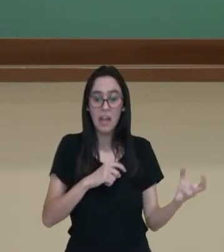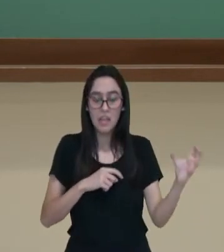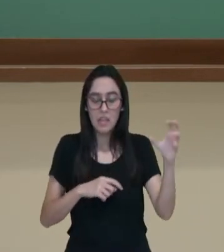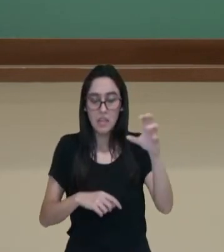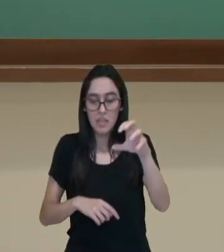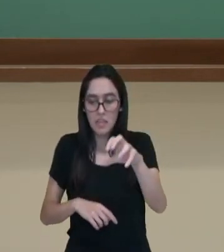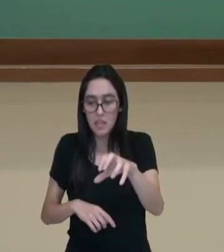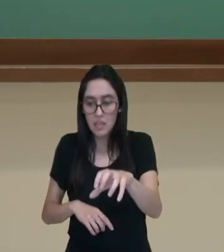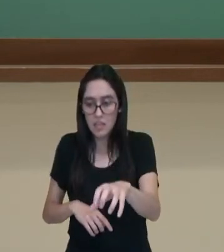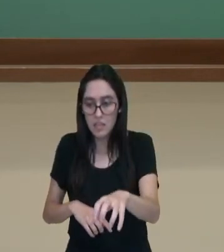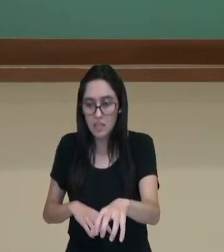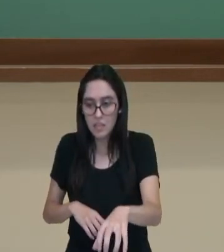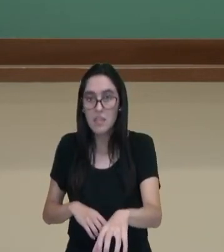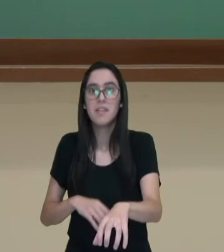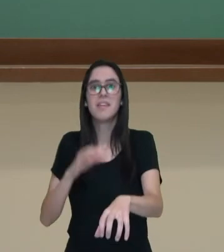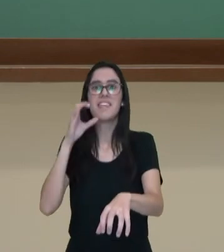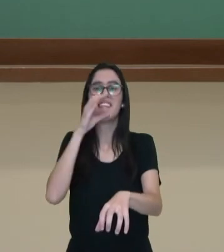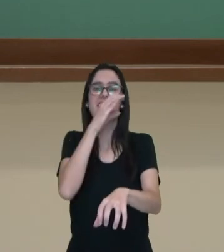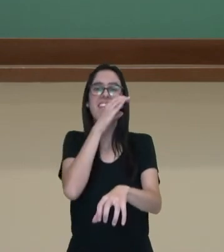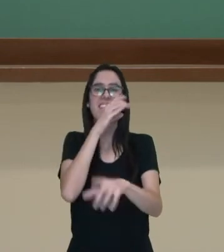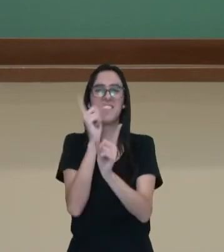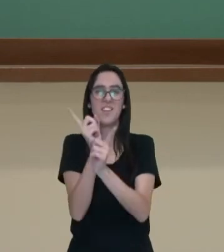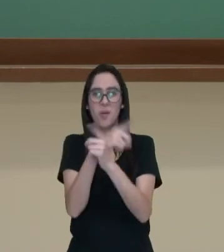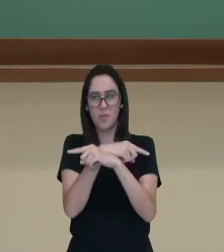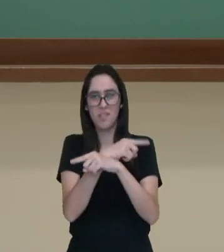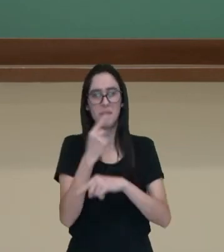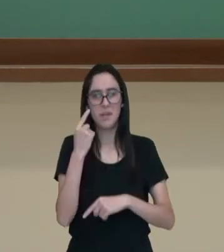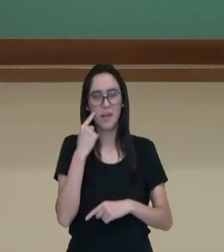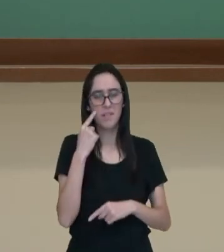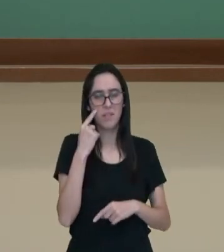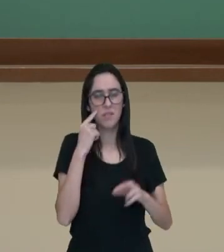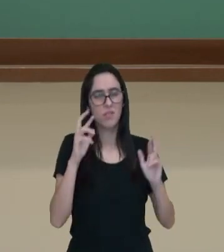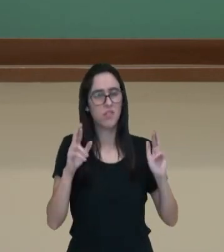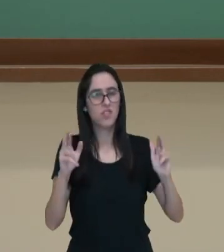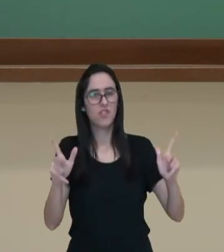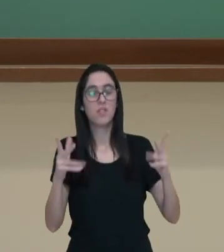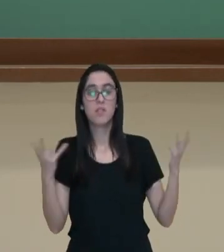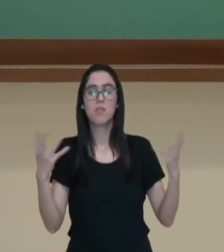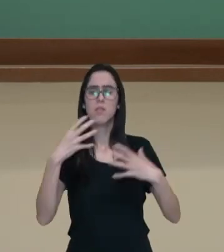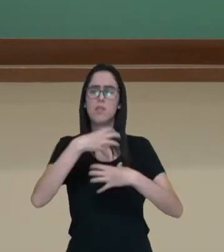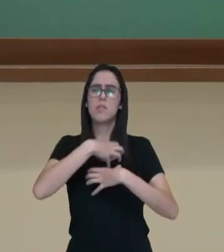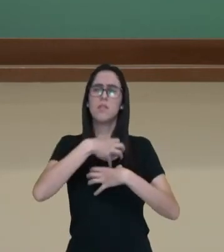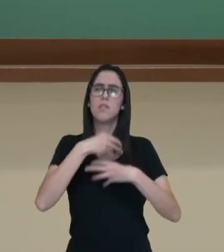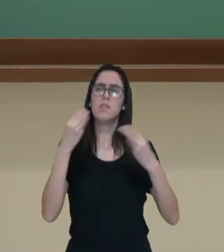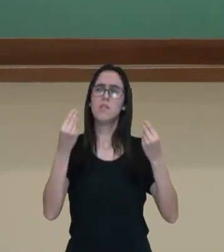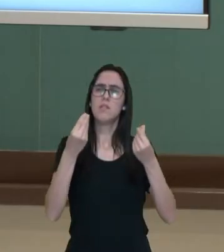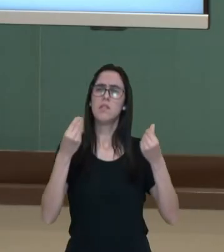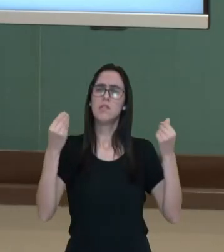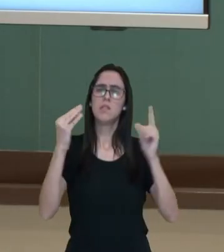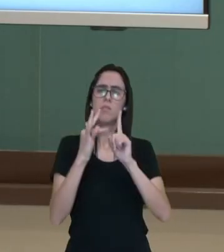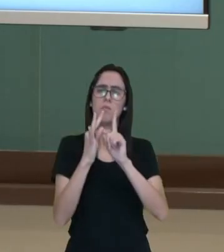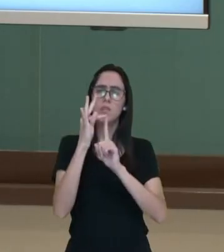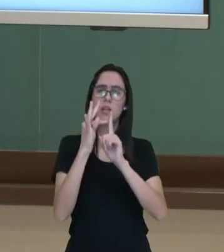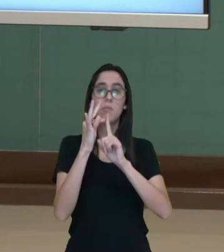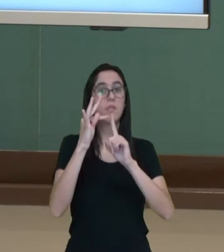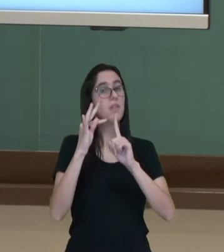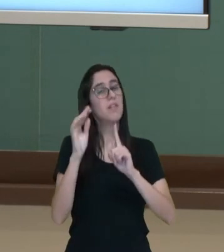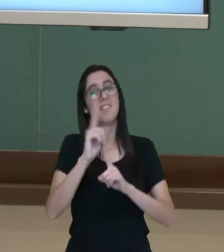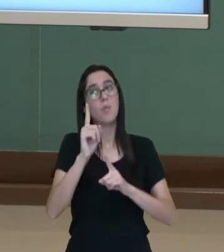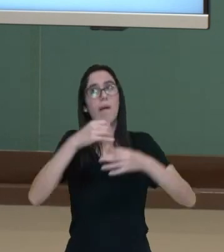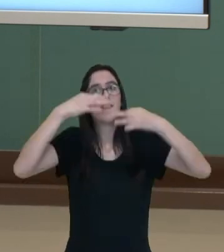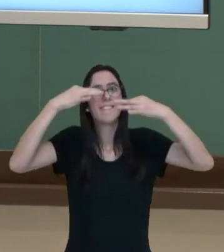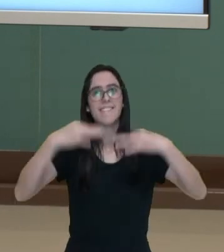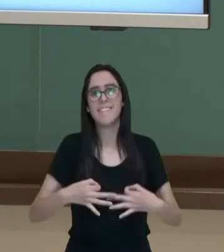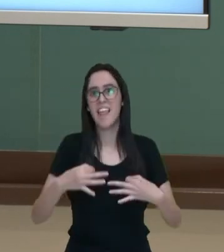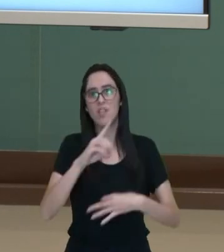a temperatura desse cara quente. Então perceba que a sensação térmica, pessoal, não é algo tão fiel.